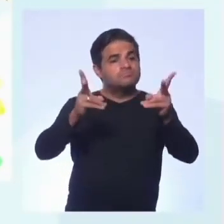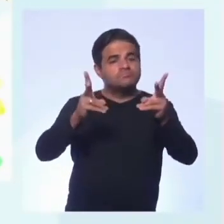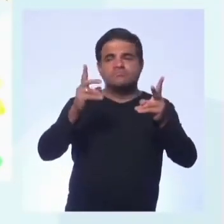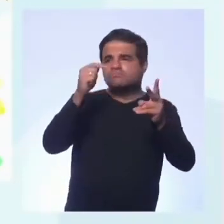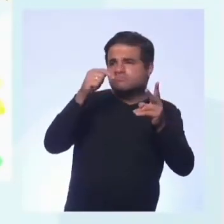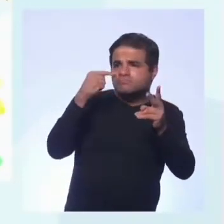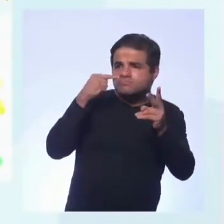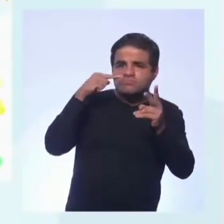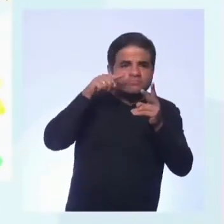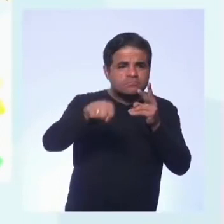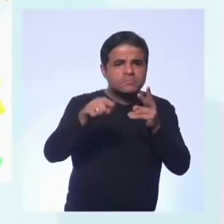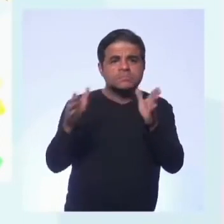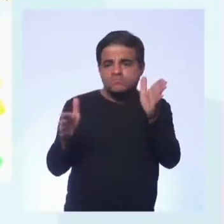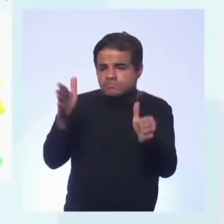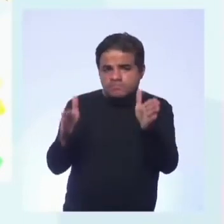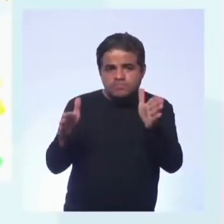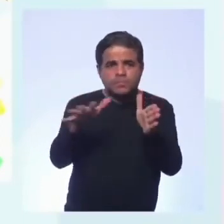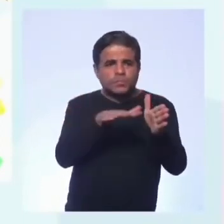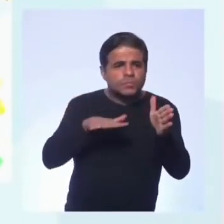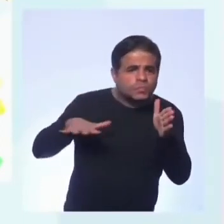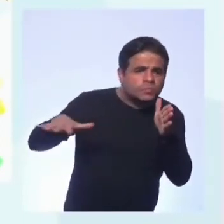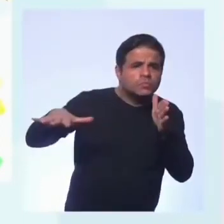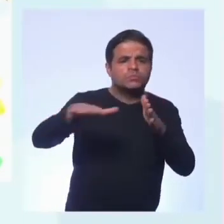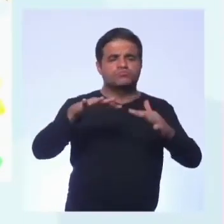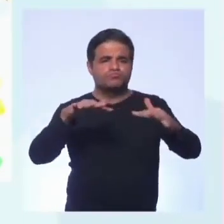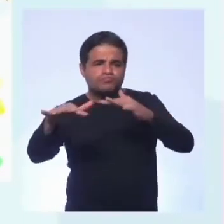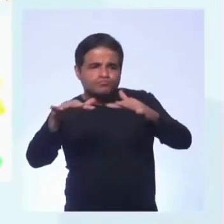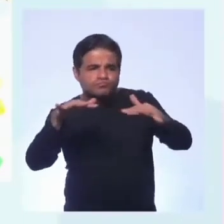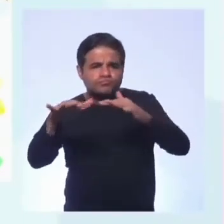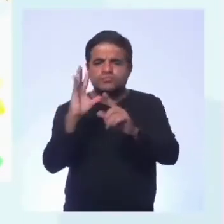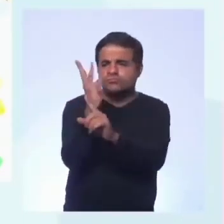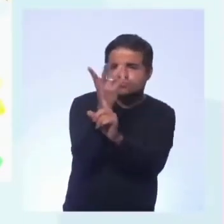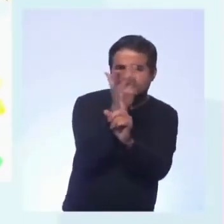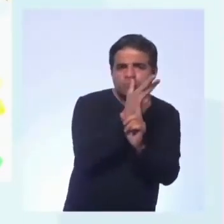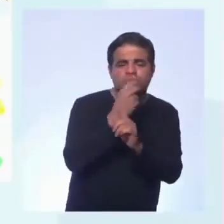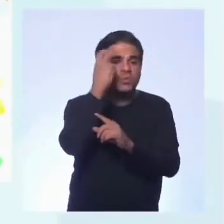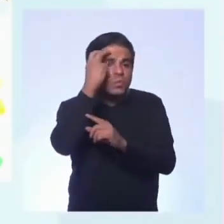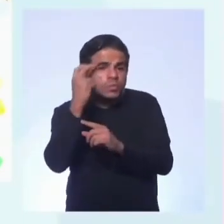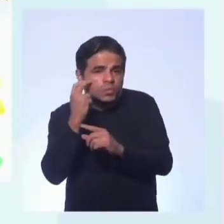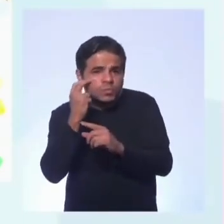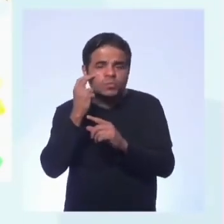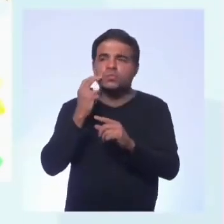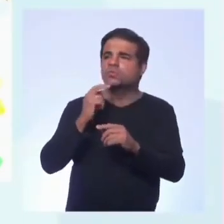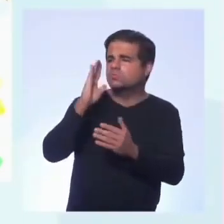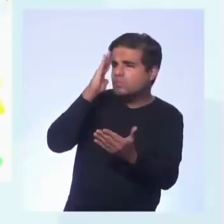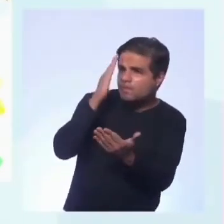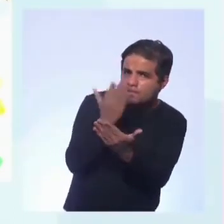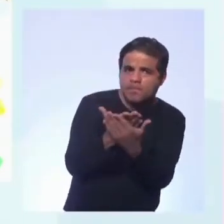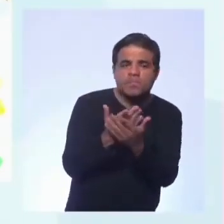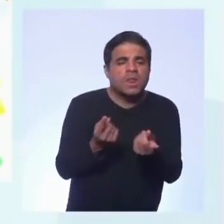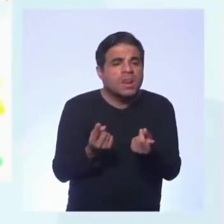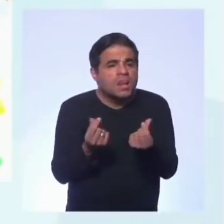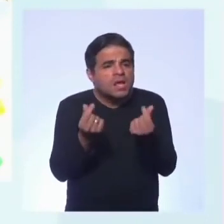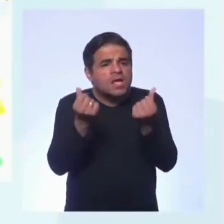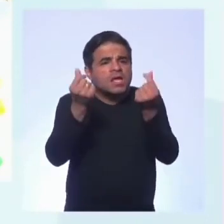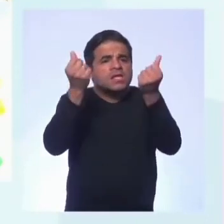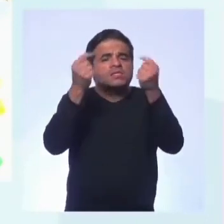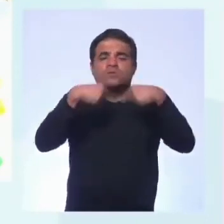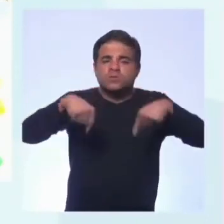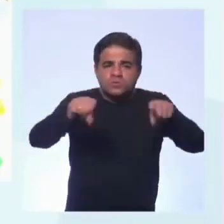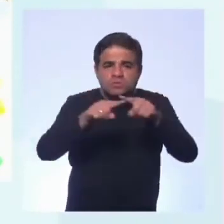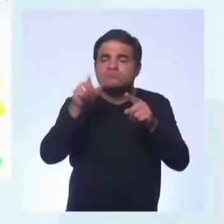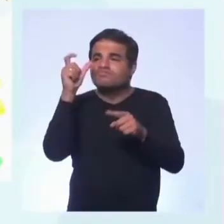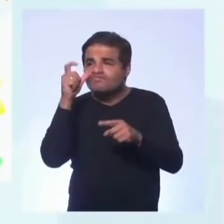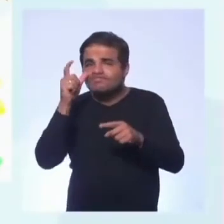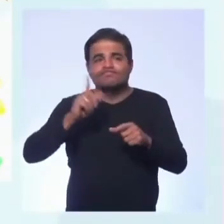tempo que nós vamos ter nessa época todo esse movimento das artes, da cultura, do otimismo e da riqueza, nós